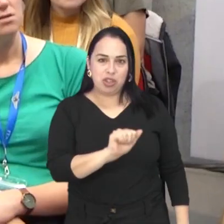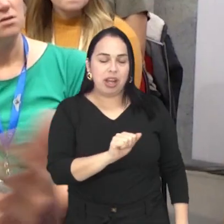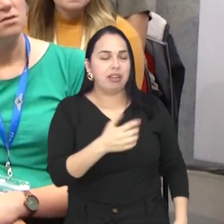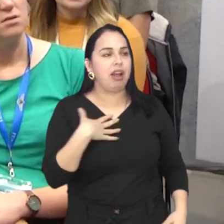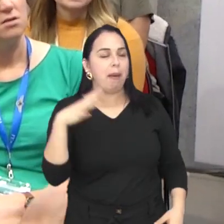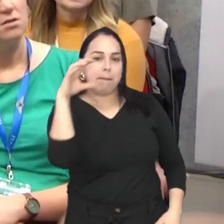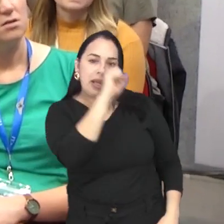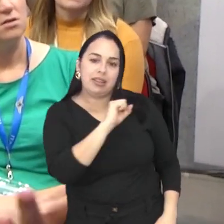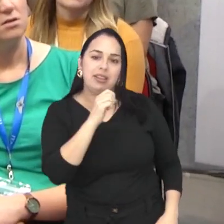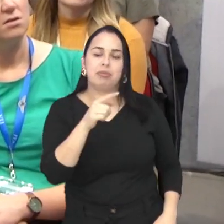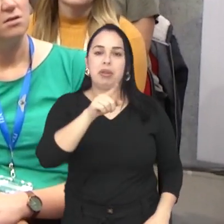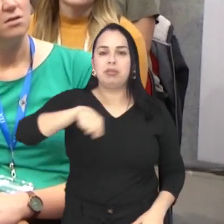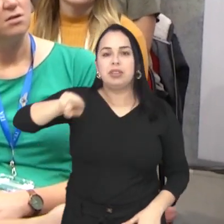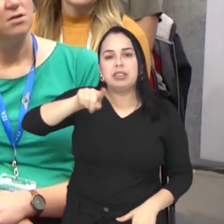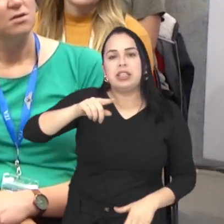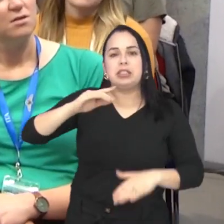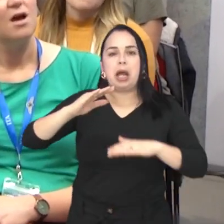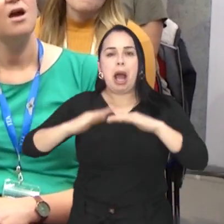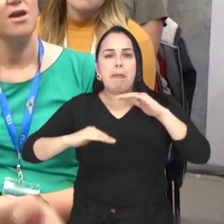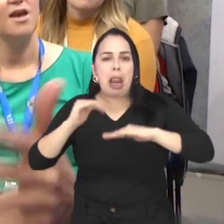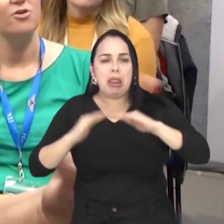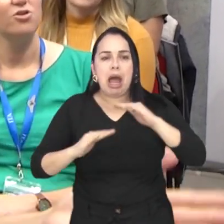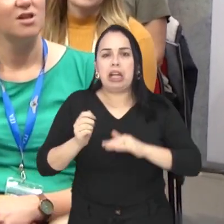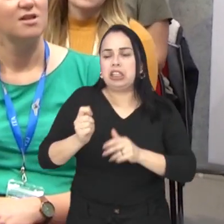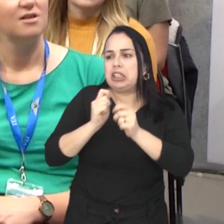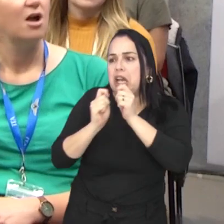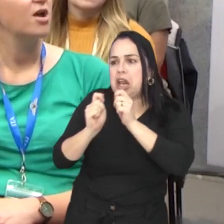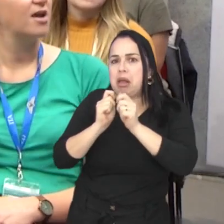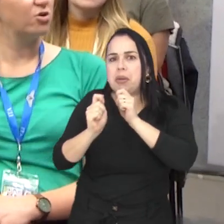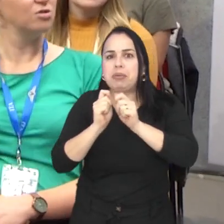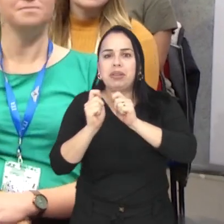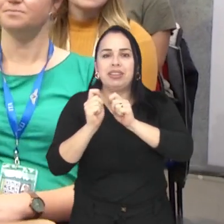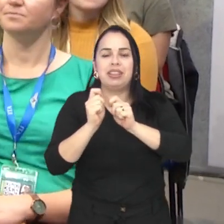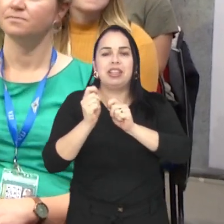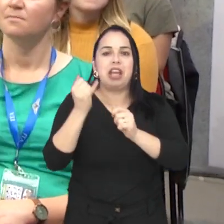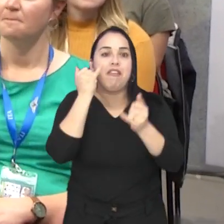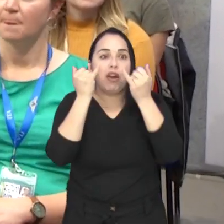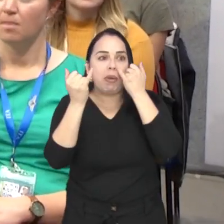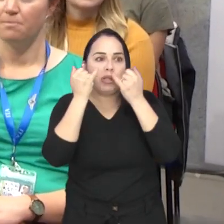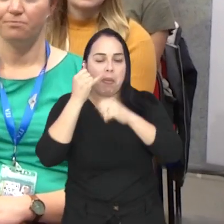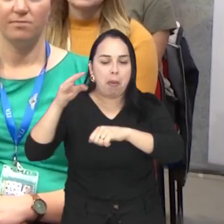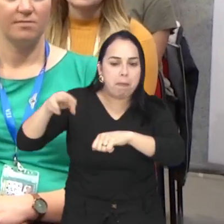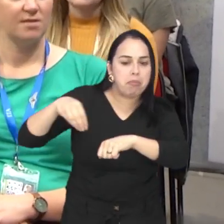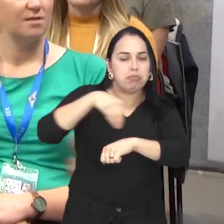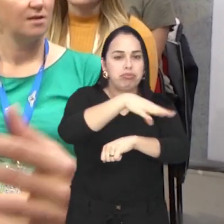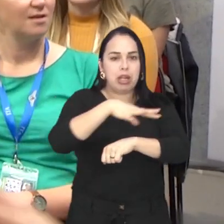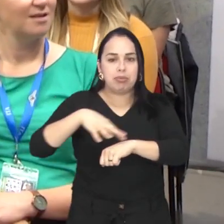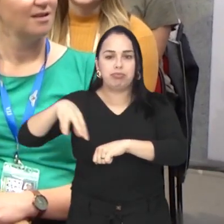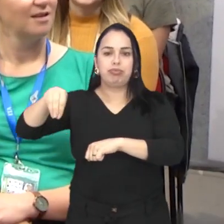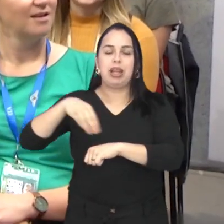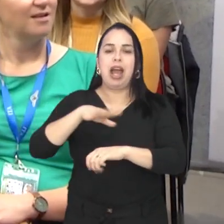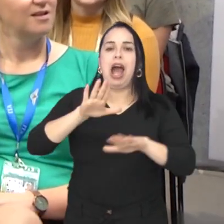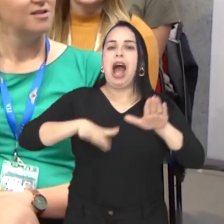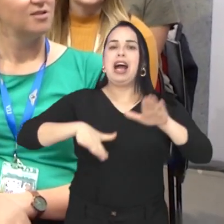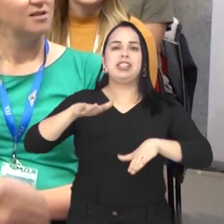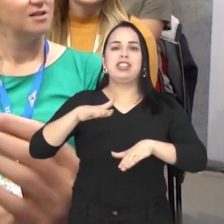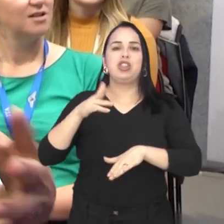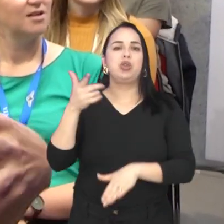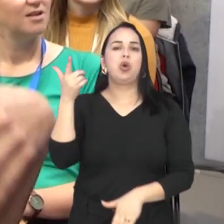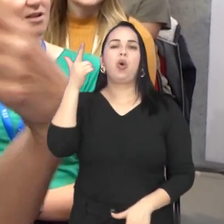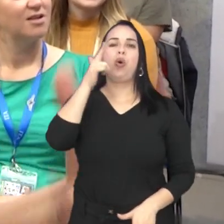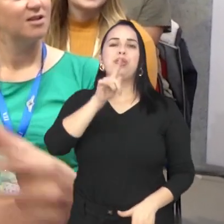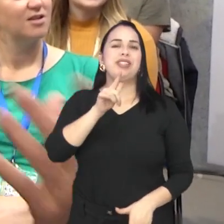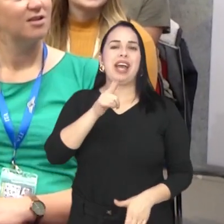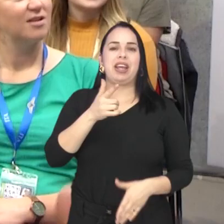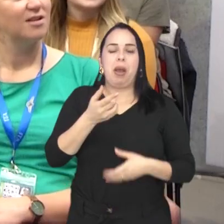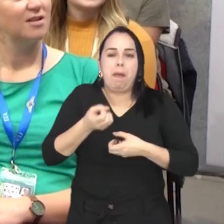é adquirir um pouco da habilidade que vocês têm para fazer entrevista com as pessoas e conseguir transmitir a informação que a gente tem e que